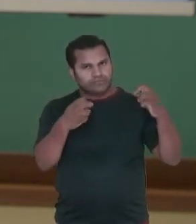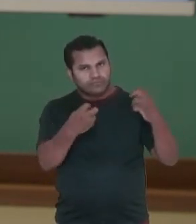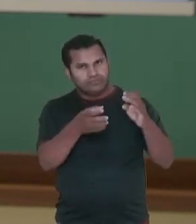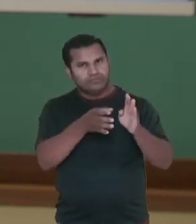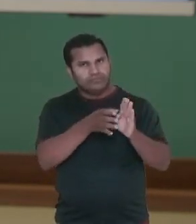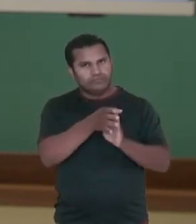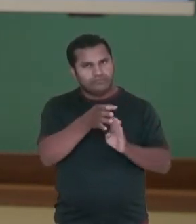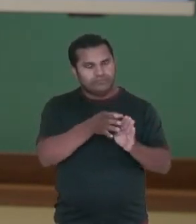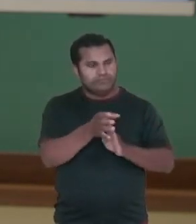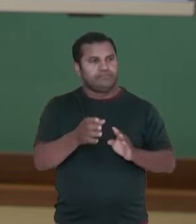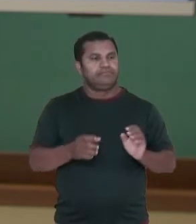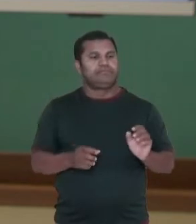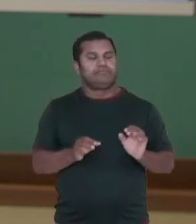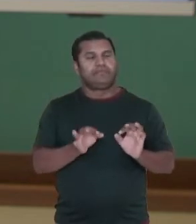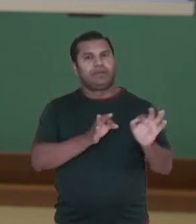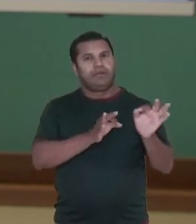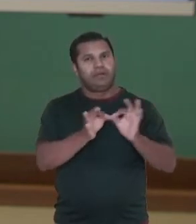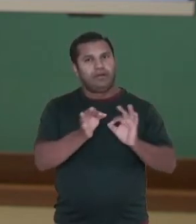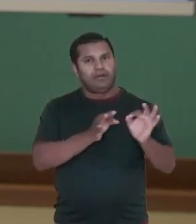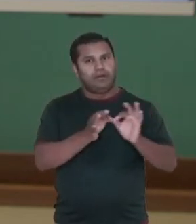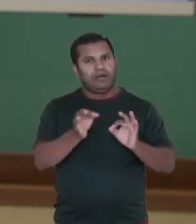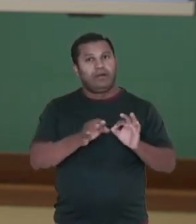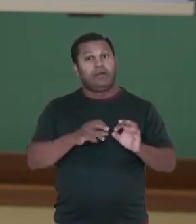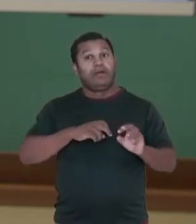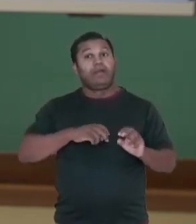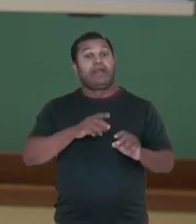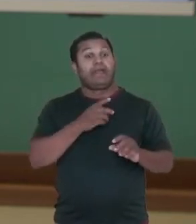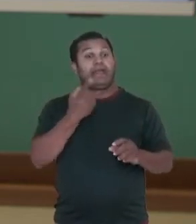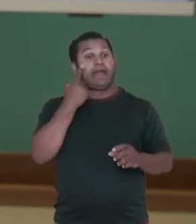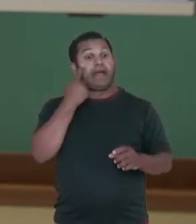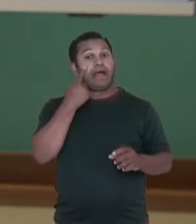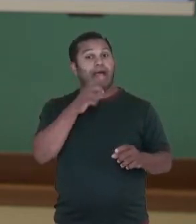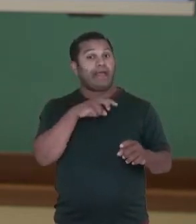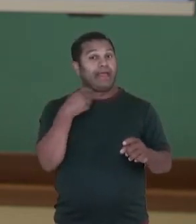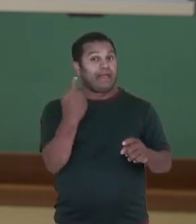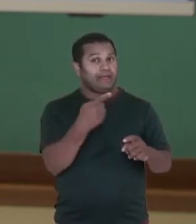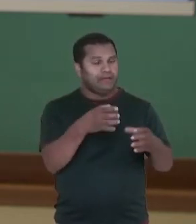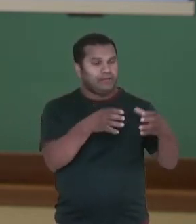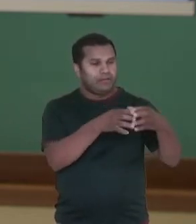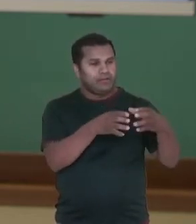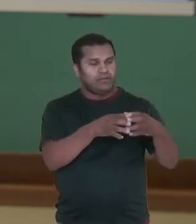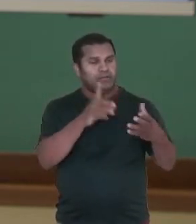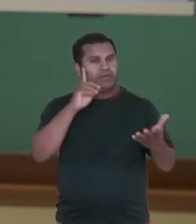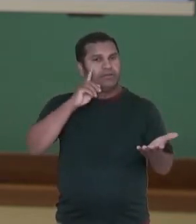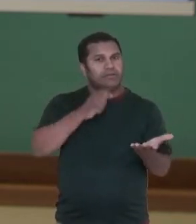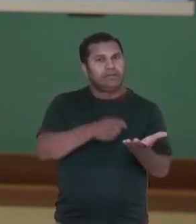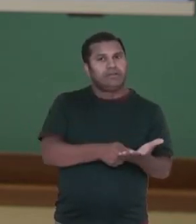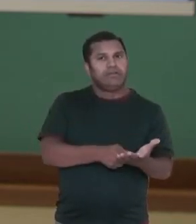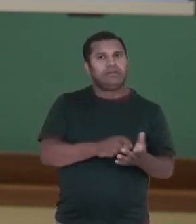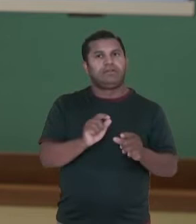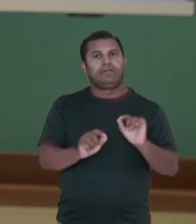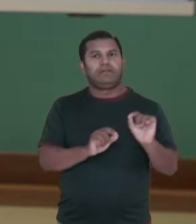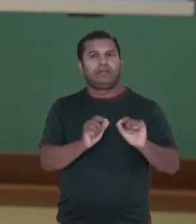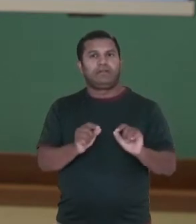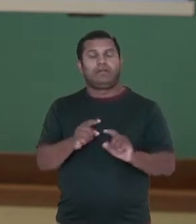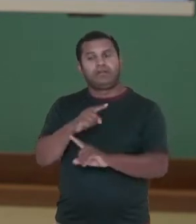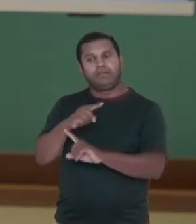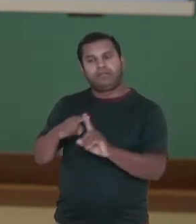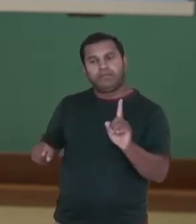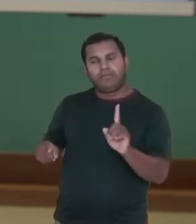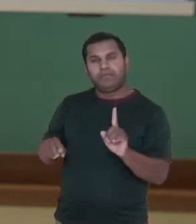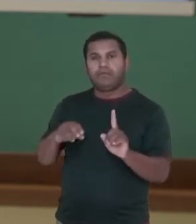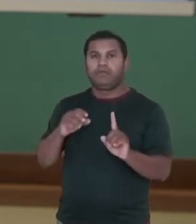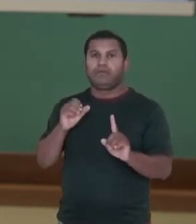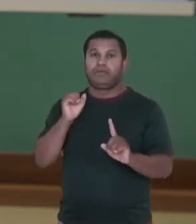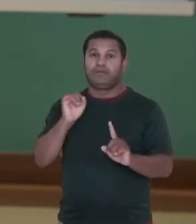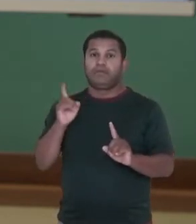esse dilema, né? Esse conflito? Como que eu me posiciono de maneira correta perante esse